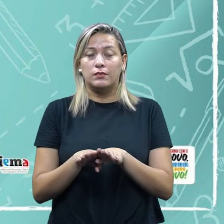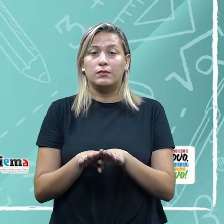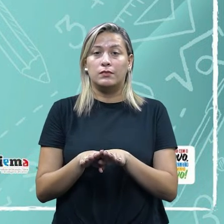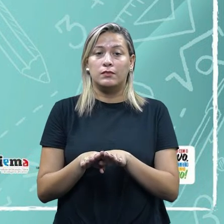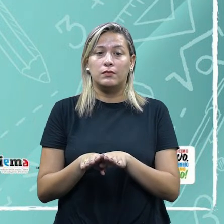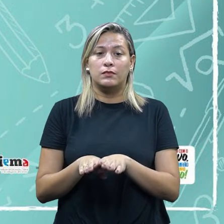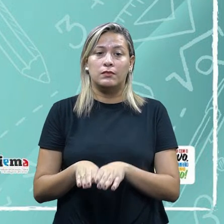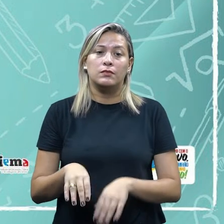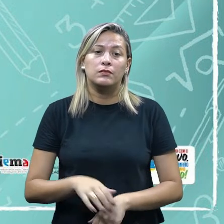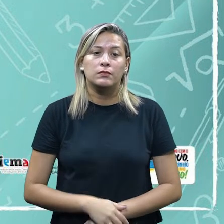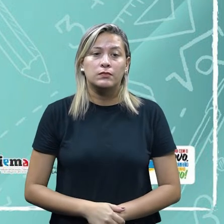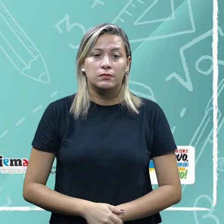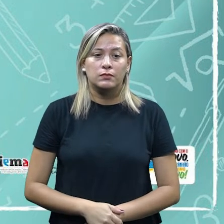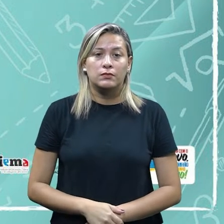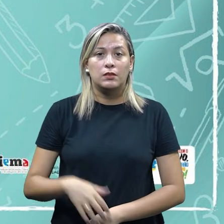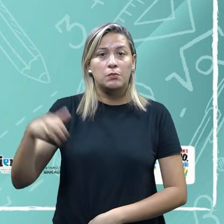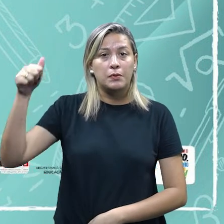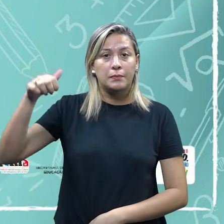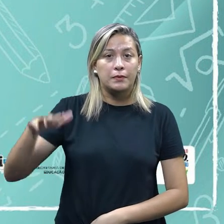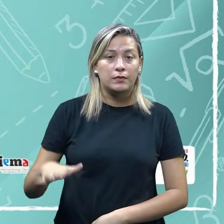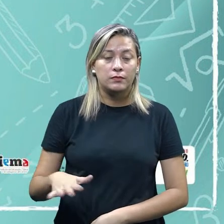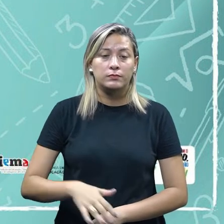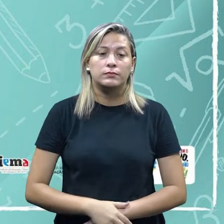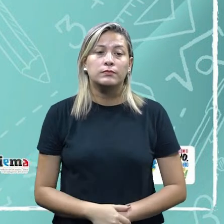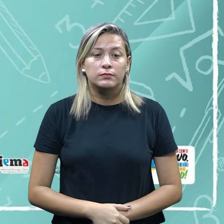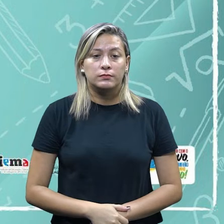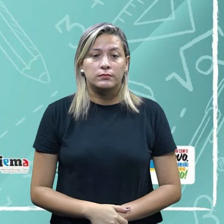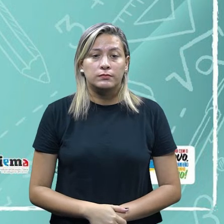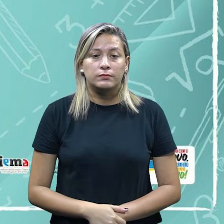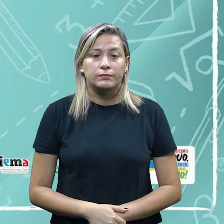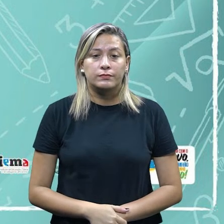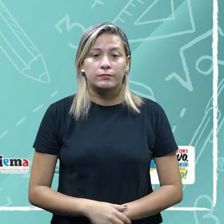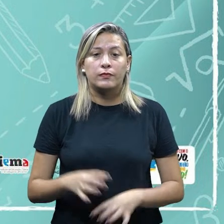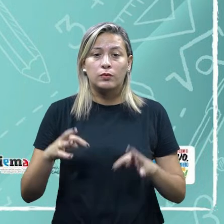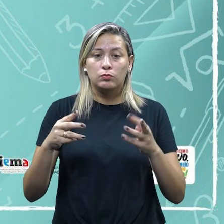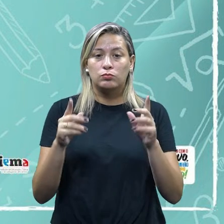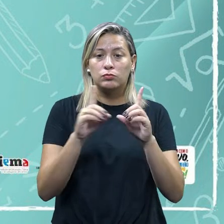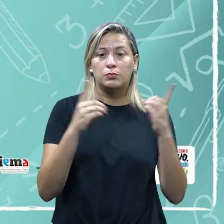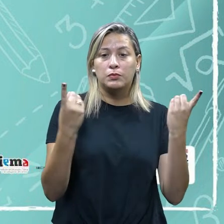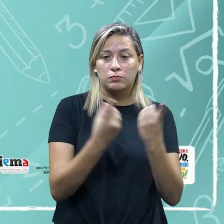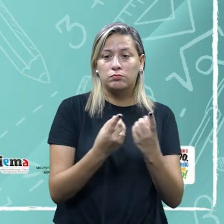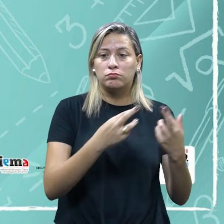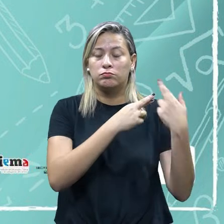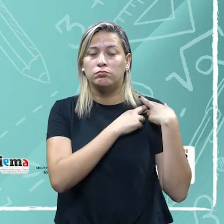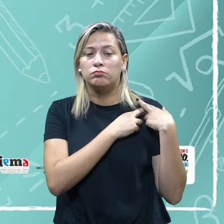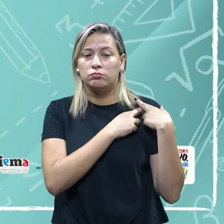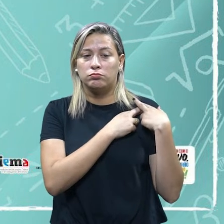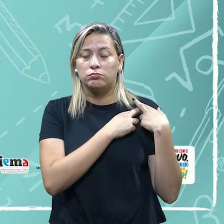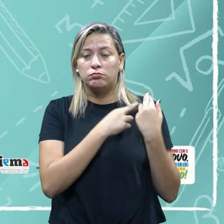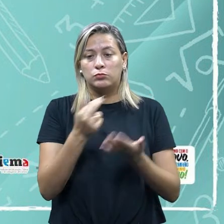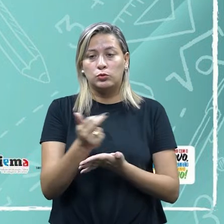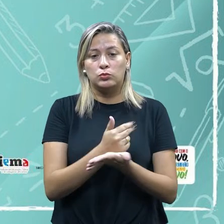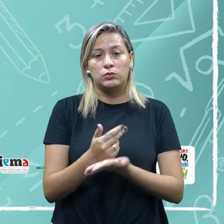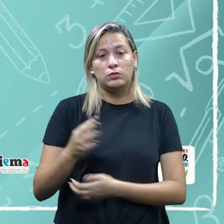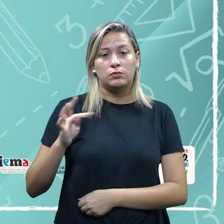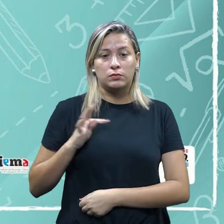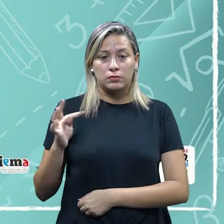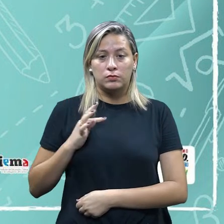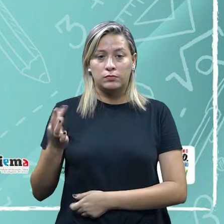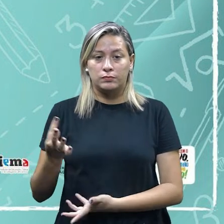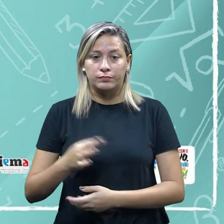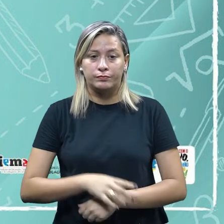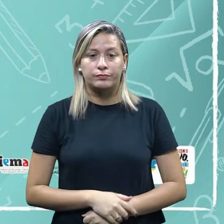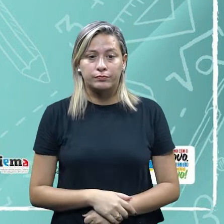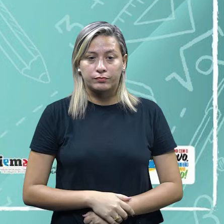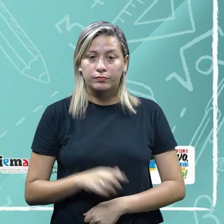dos custos, né? Que aí a gente consegue fazer a substituição inteira de um setor responsável por desenhos técnicos na empresa por mão de